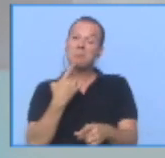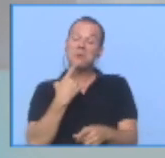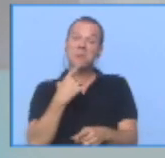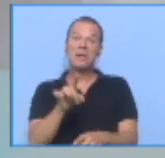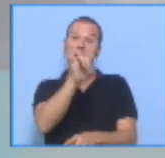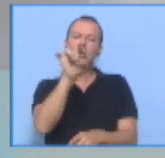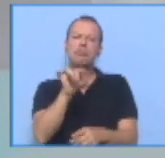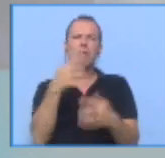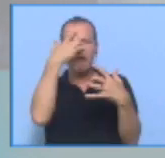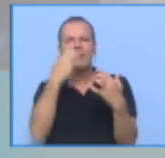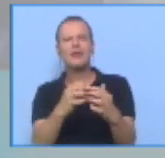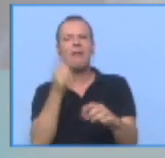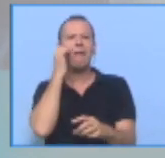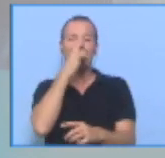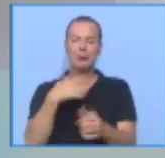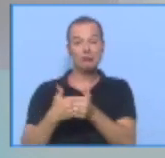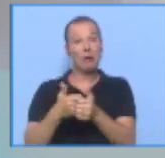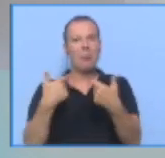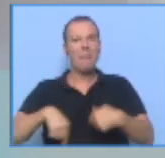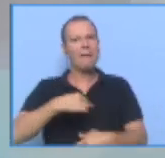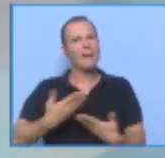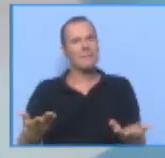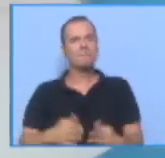pode suscitar a quem nos está a acompanhar.